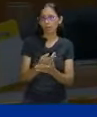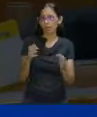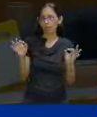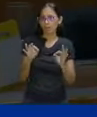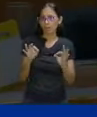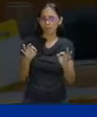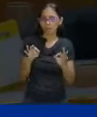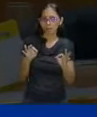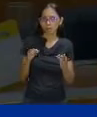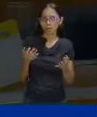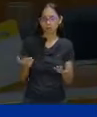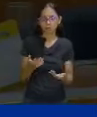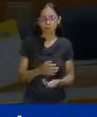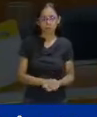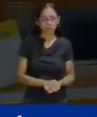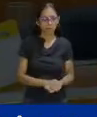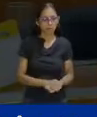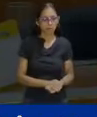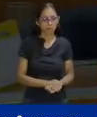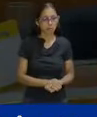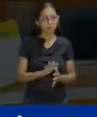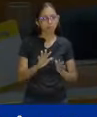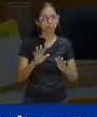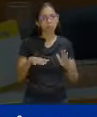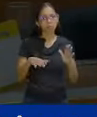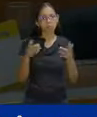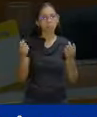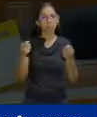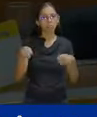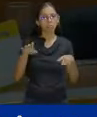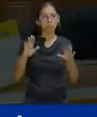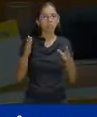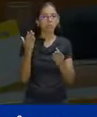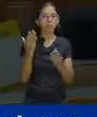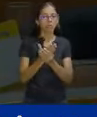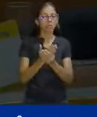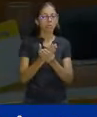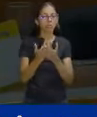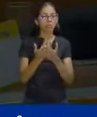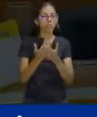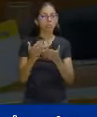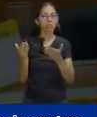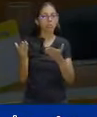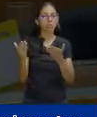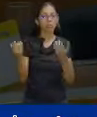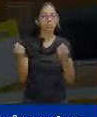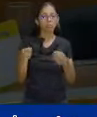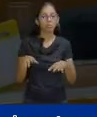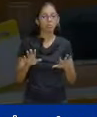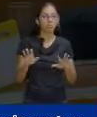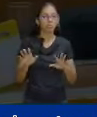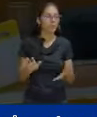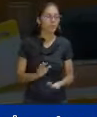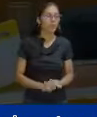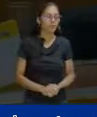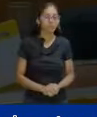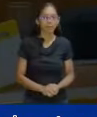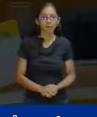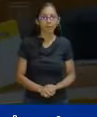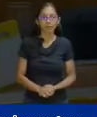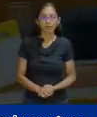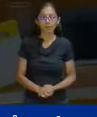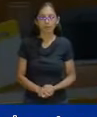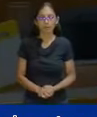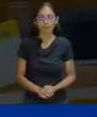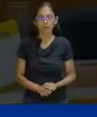irregularidade que justifique, inclusive, a abertura de um processo por outra via, que o Ministério Público poderia, inclusive, fazê-lo fora da prestação de contas, não